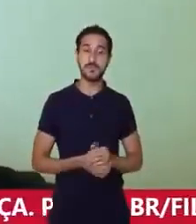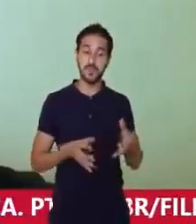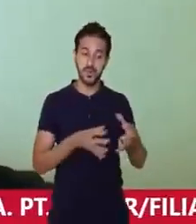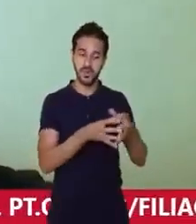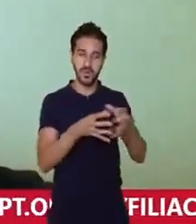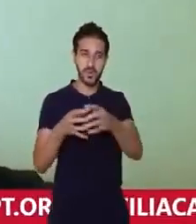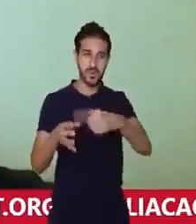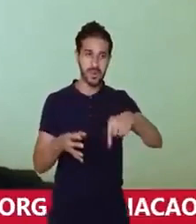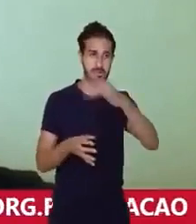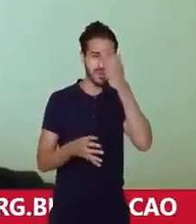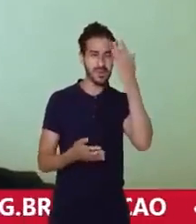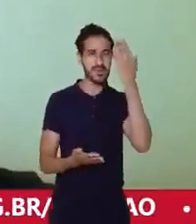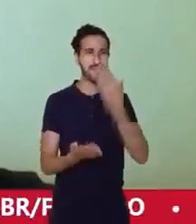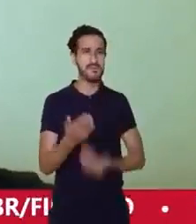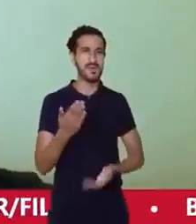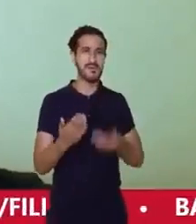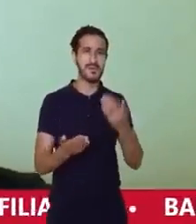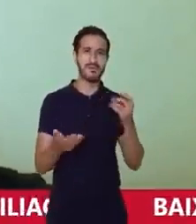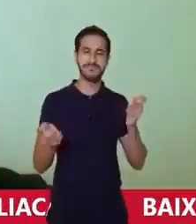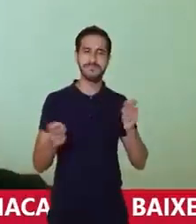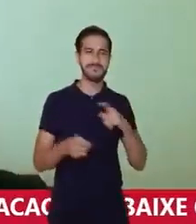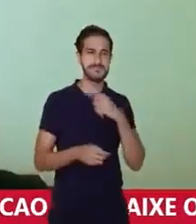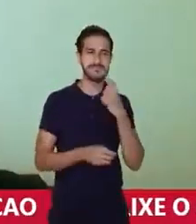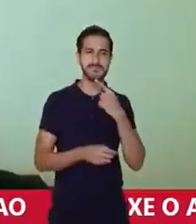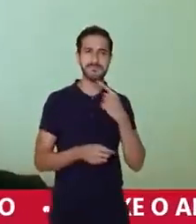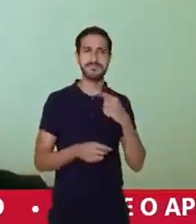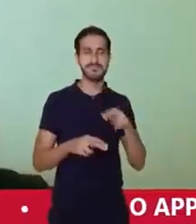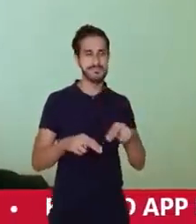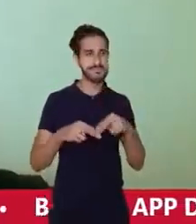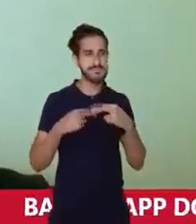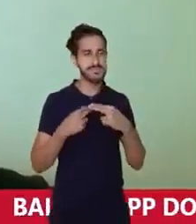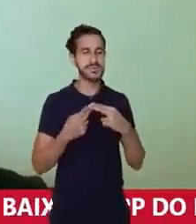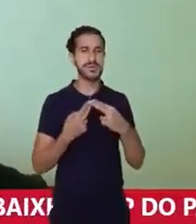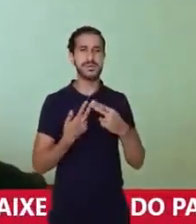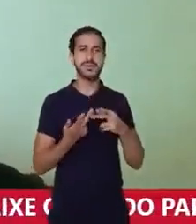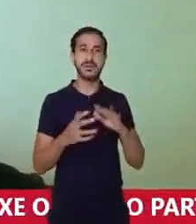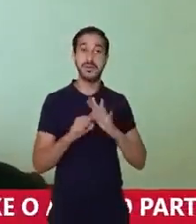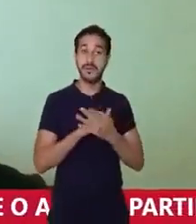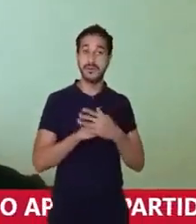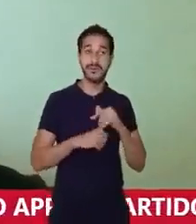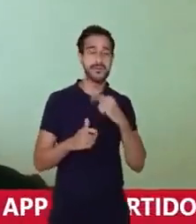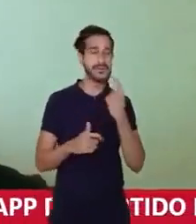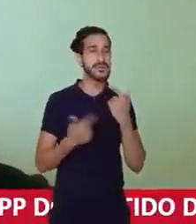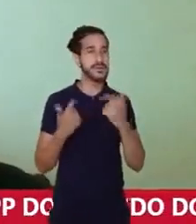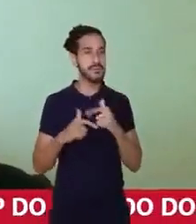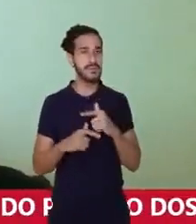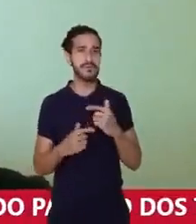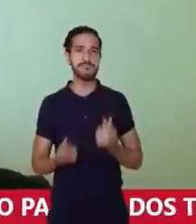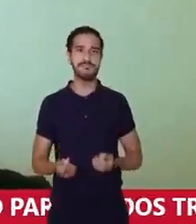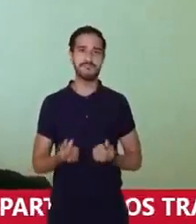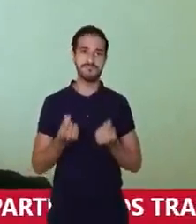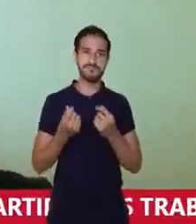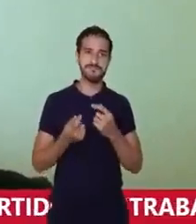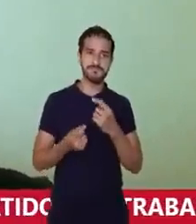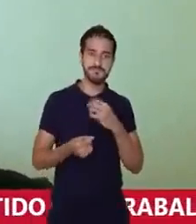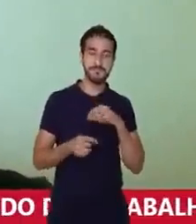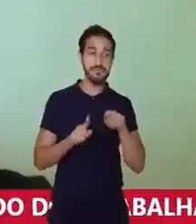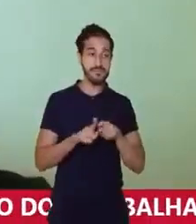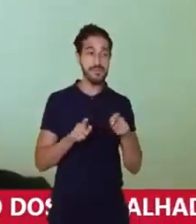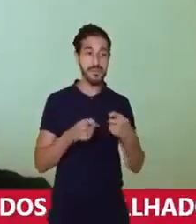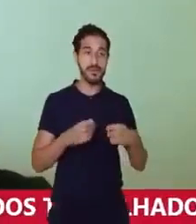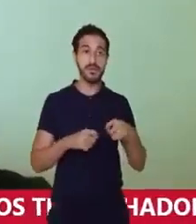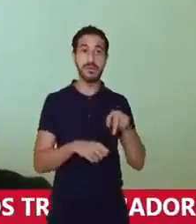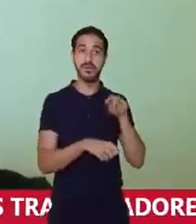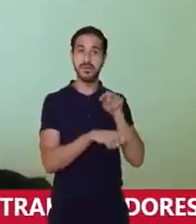aqueles que perderam as condições por conta da pandemia de trabalhar e ganhar seu dinheiro. Tem de proteger também